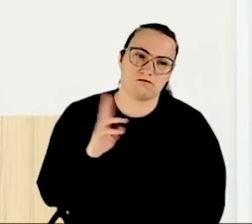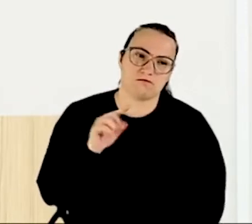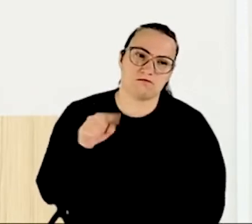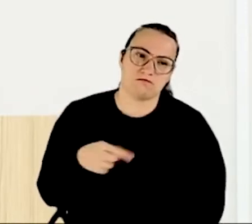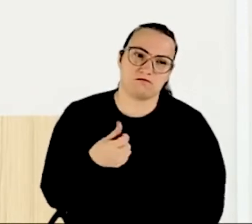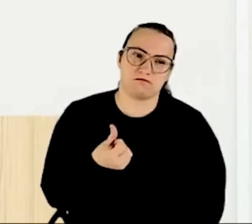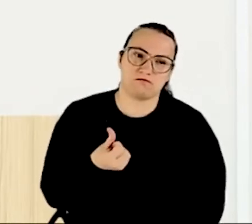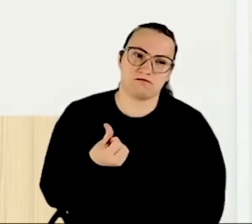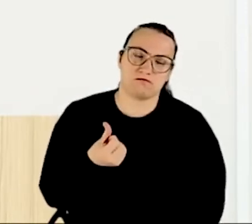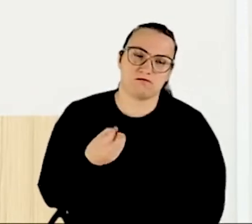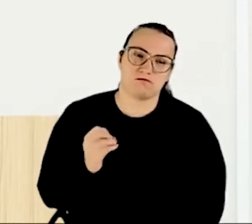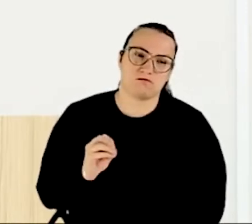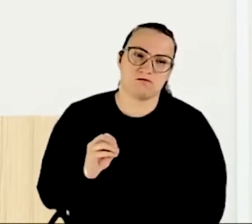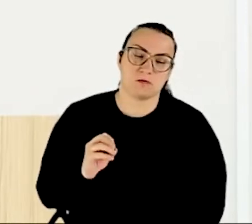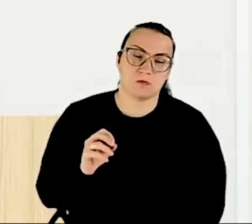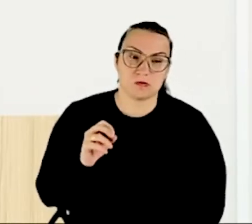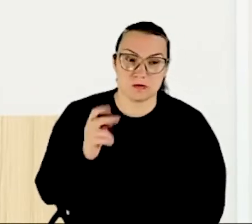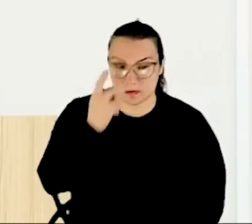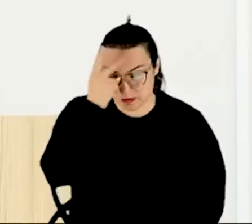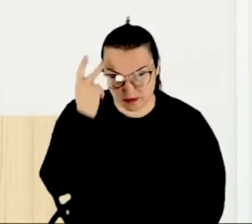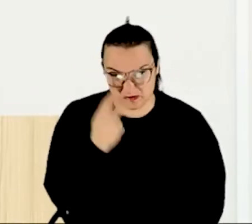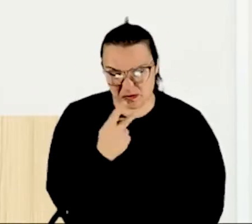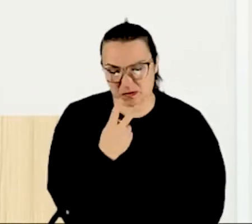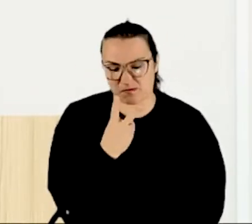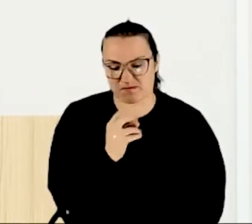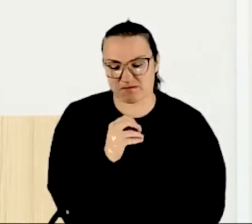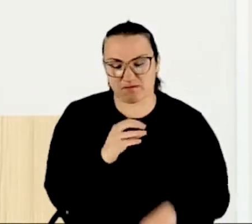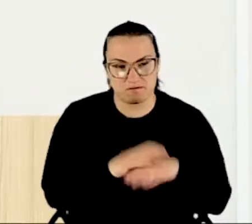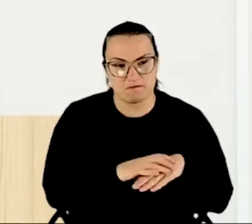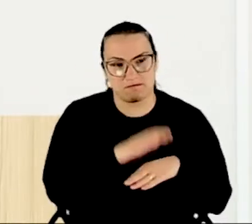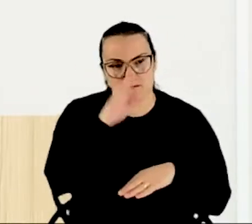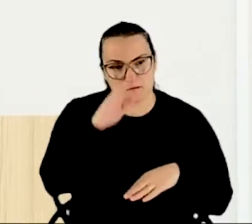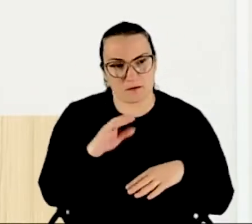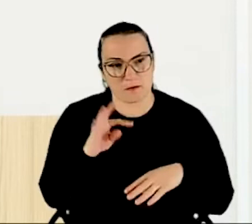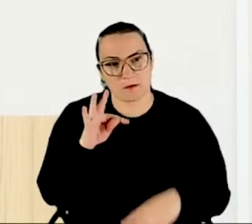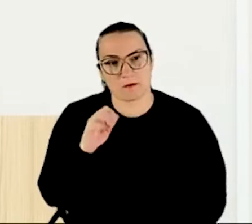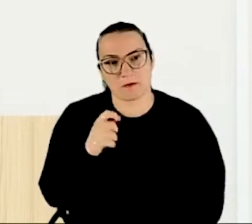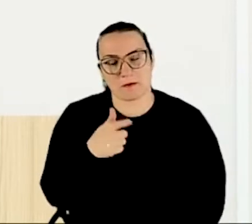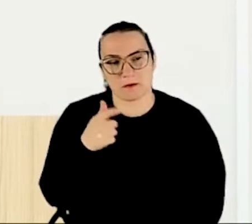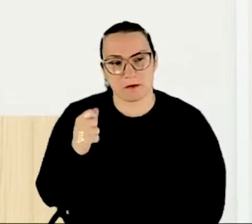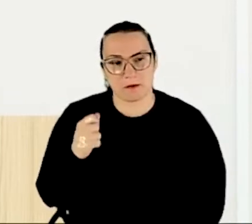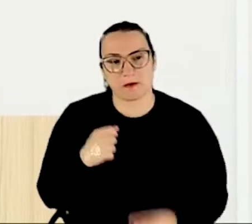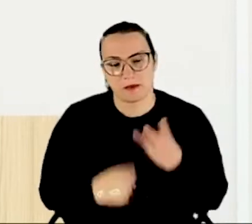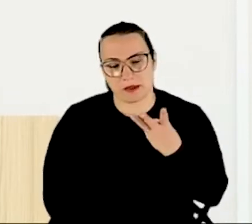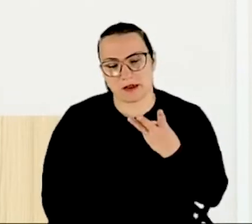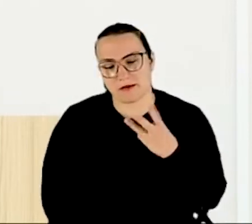R$333,60. E aquela uma que gasta acima de 20 metros cúbicos de água, ela vai pagar